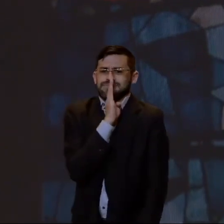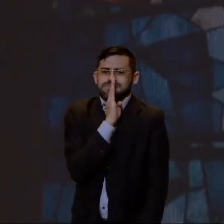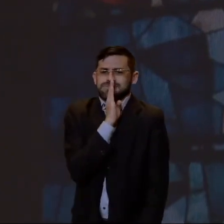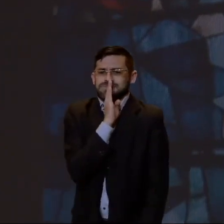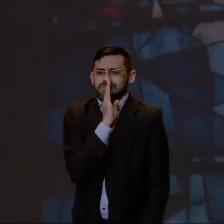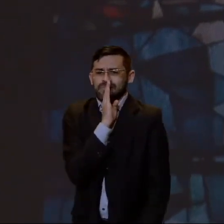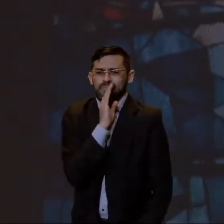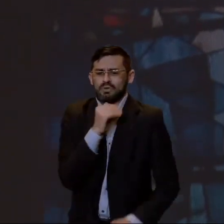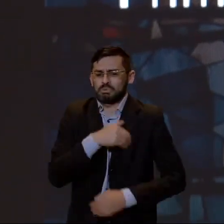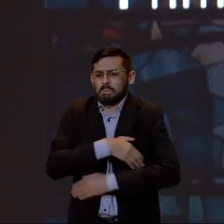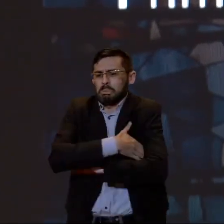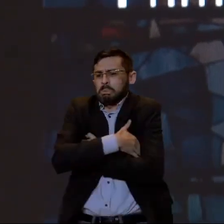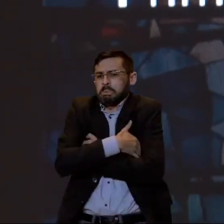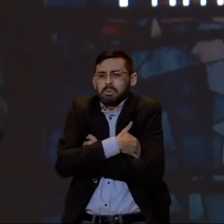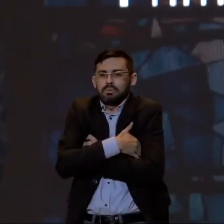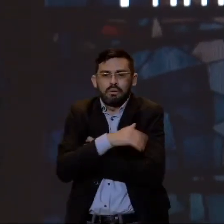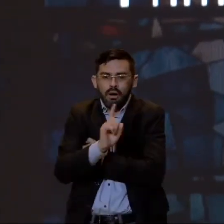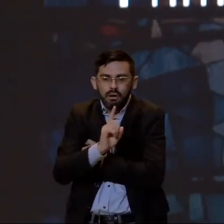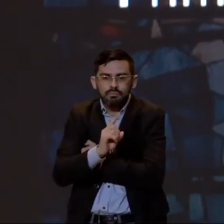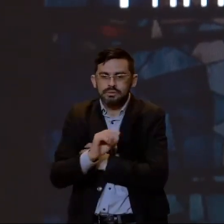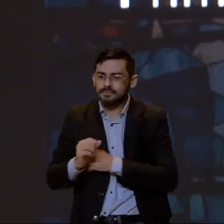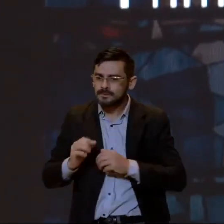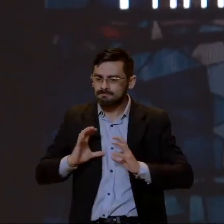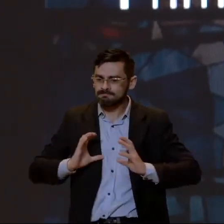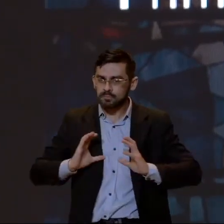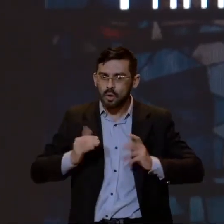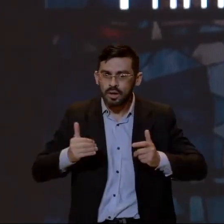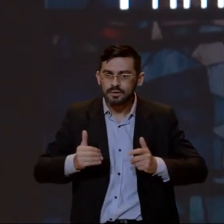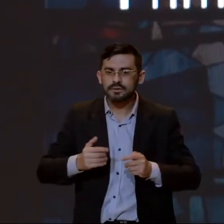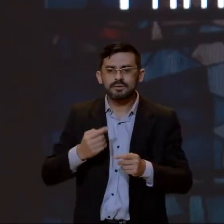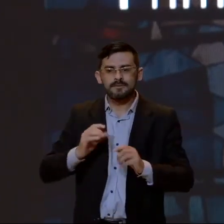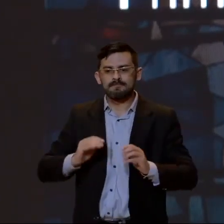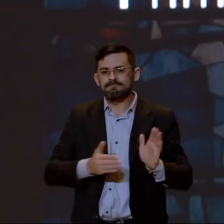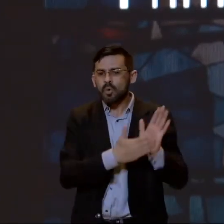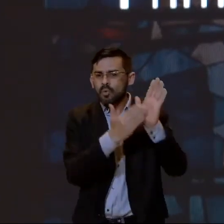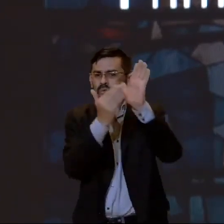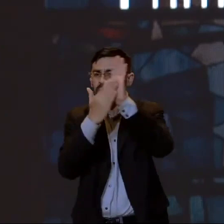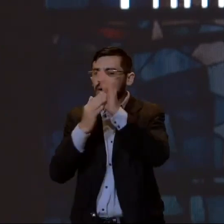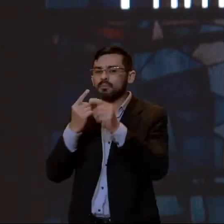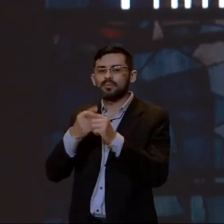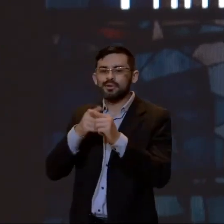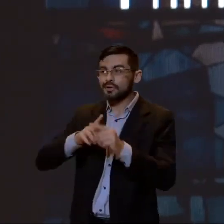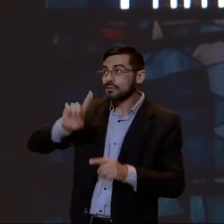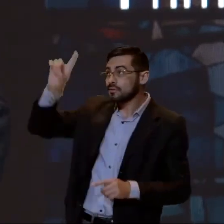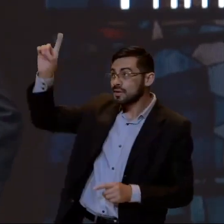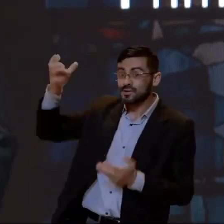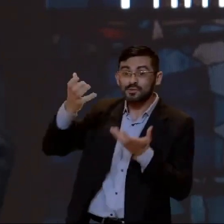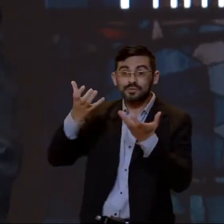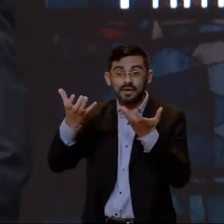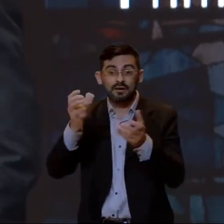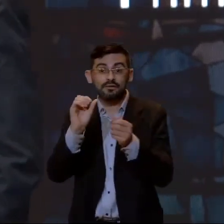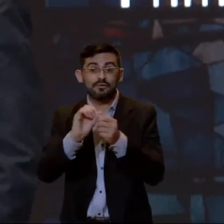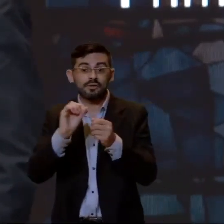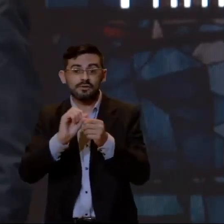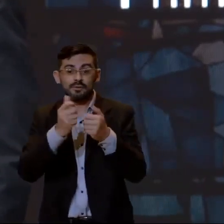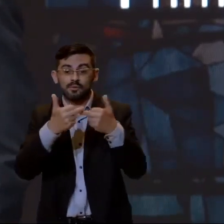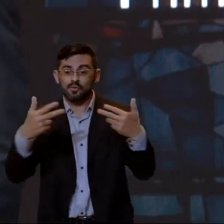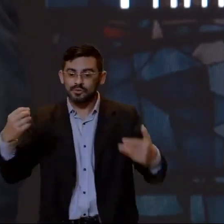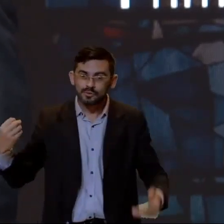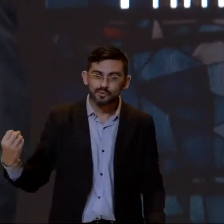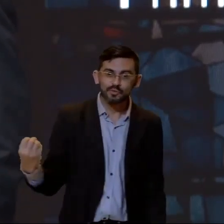que faz, é Ele que está nos visitando, Ele deseja fazer algo novo na nossa vida.